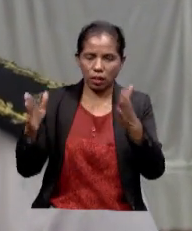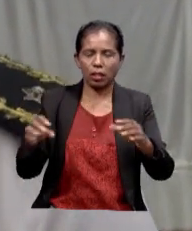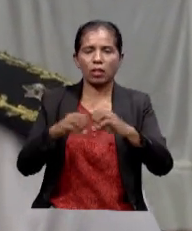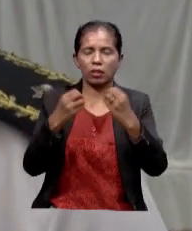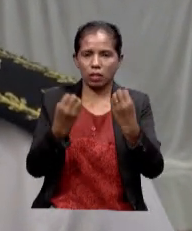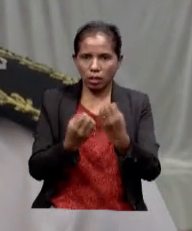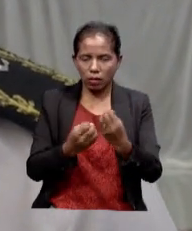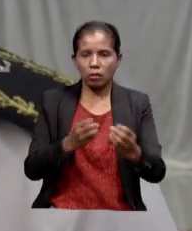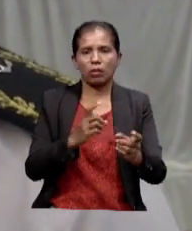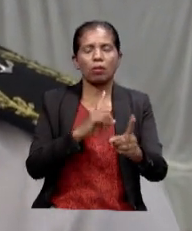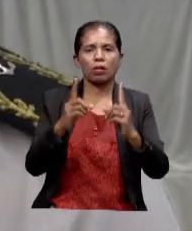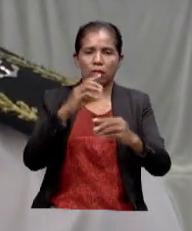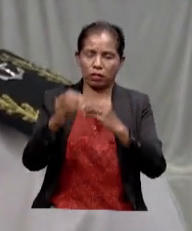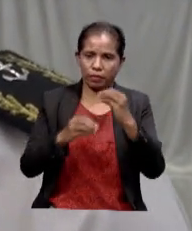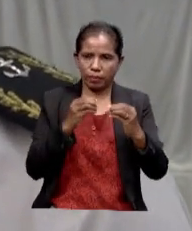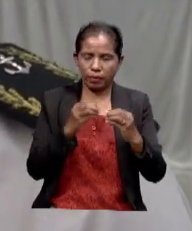com a